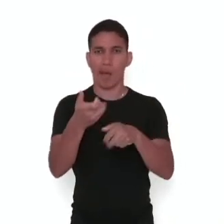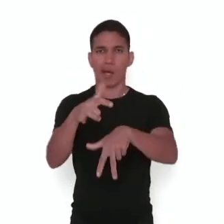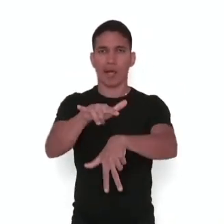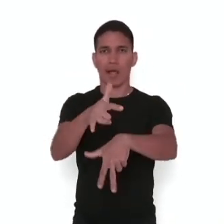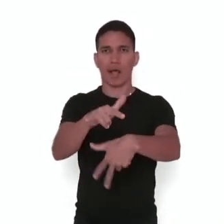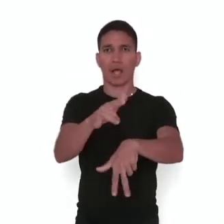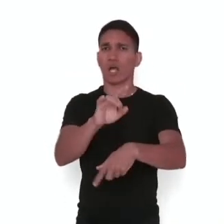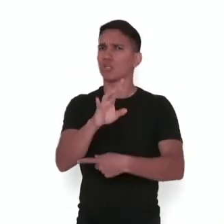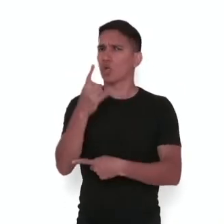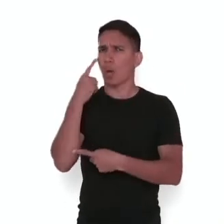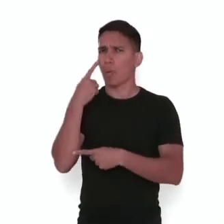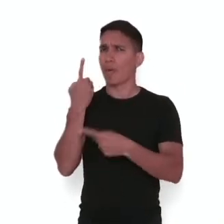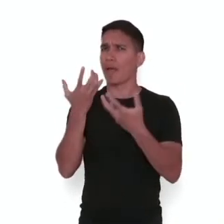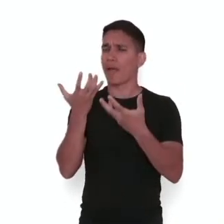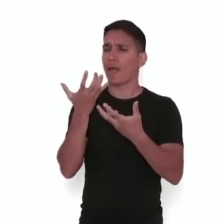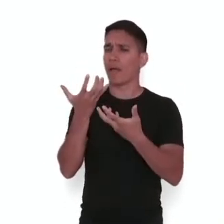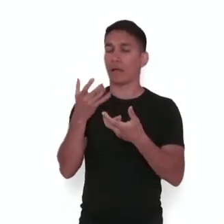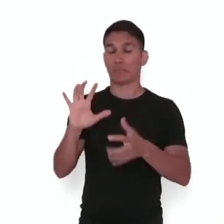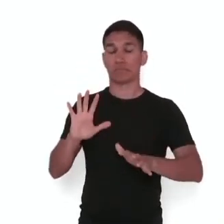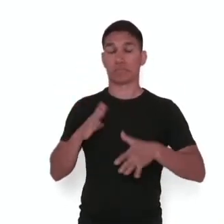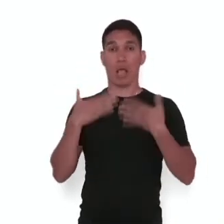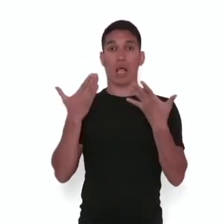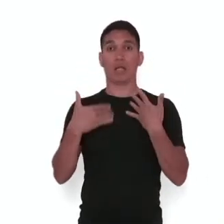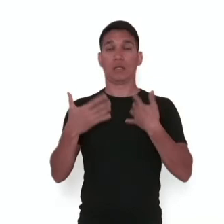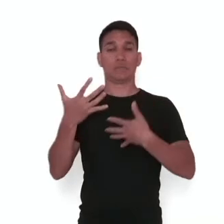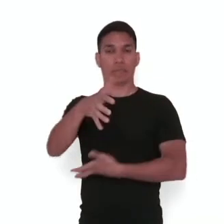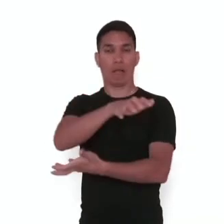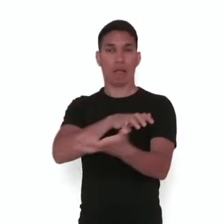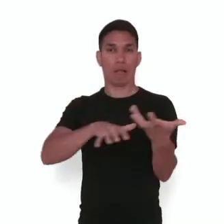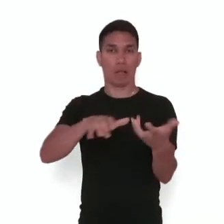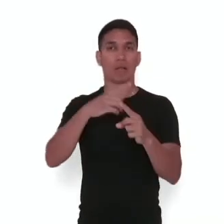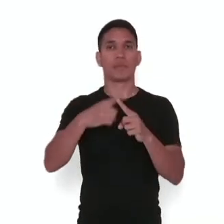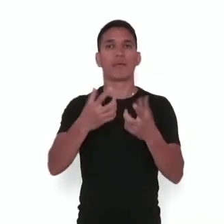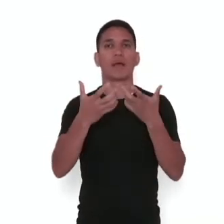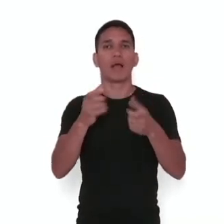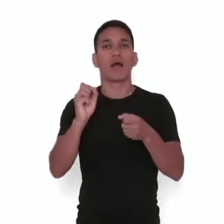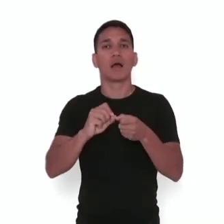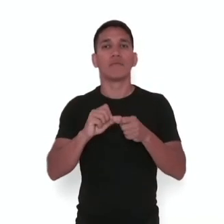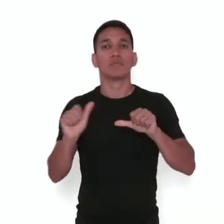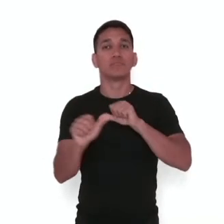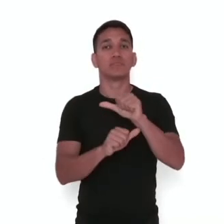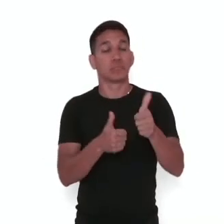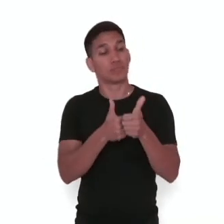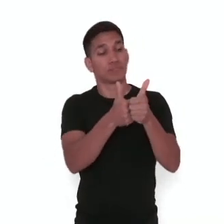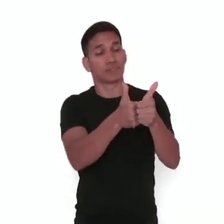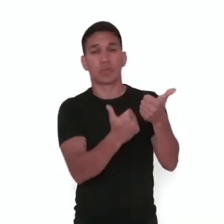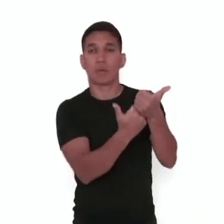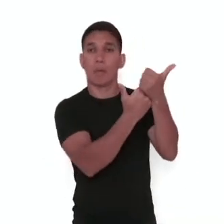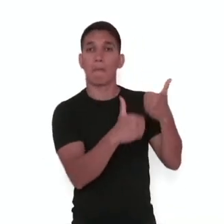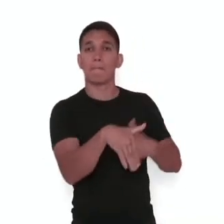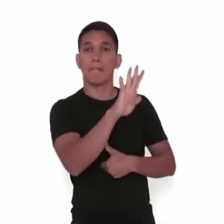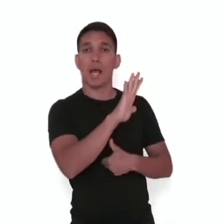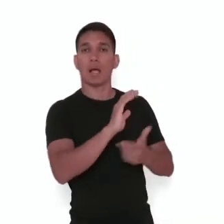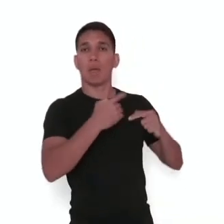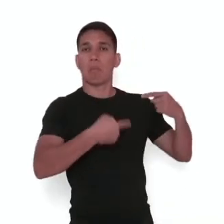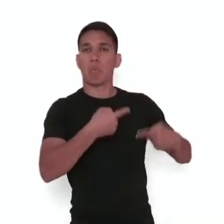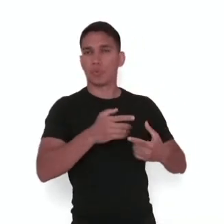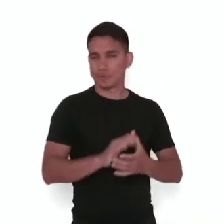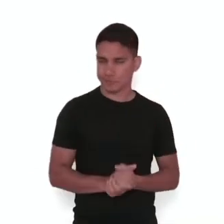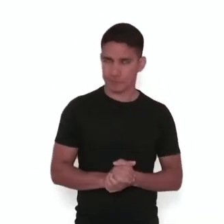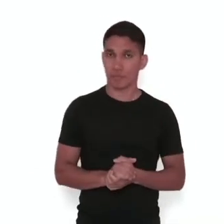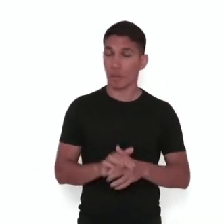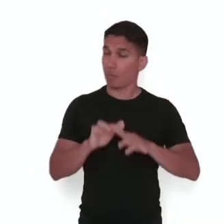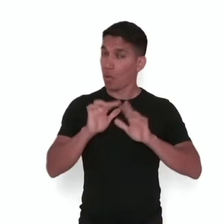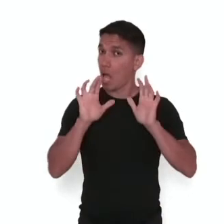causar pânico ou revolta, com vistas a beneficiar um segmento político. Diante disso, é